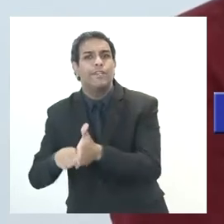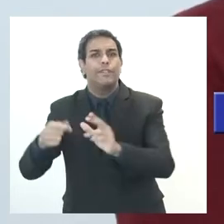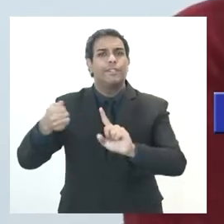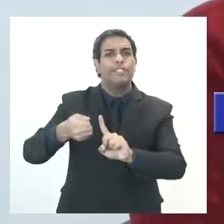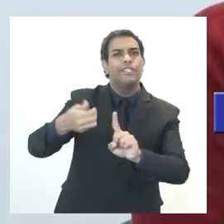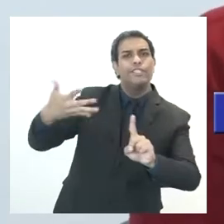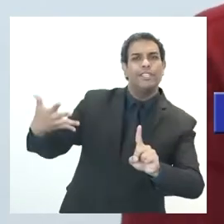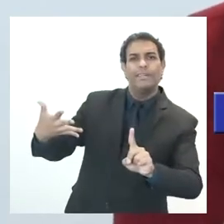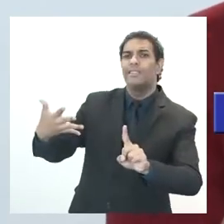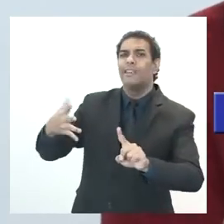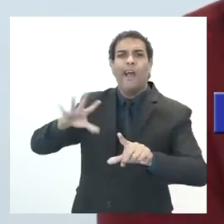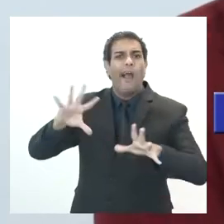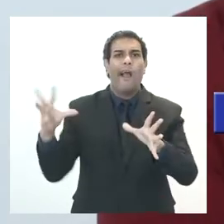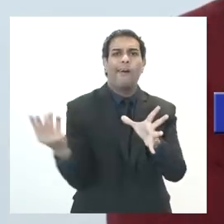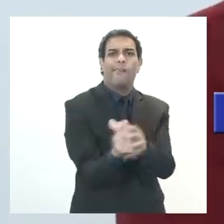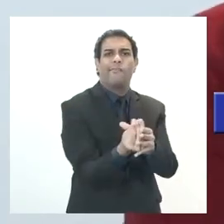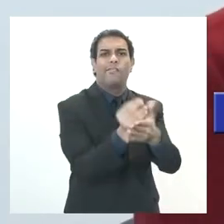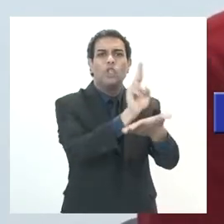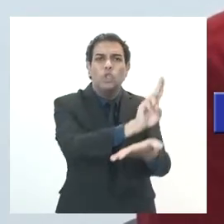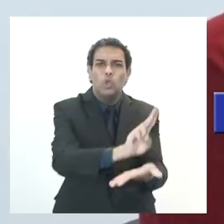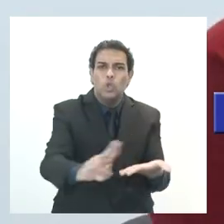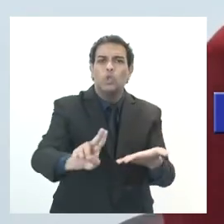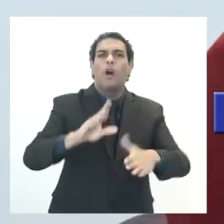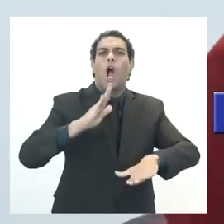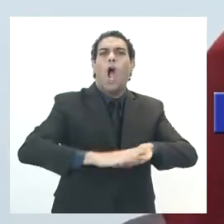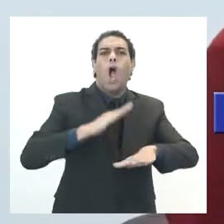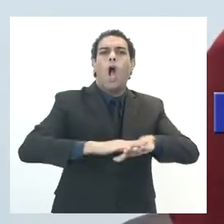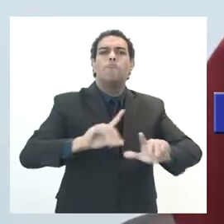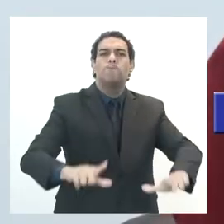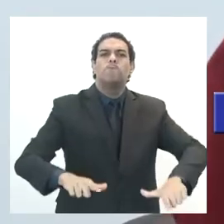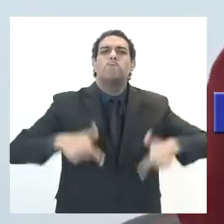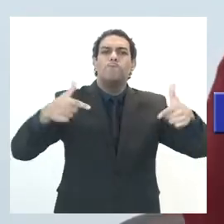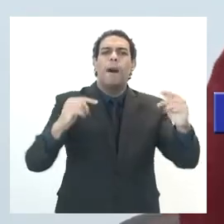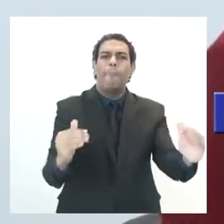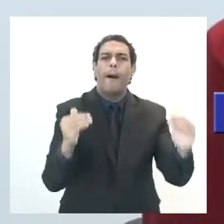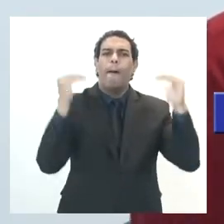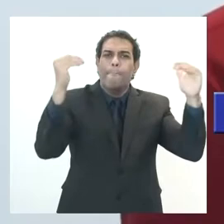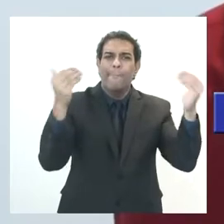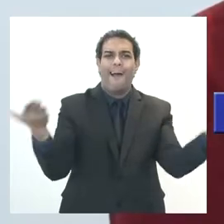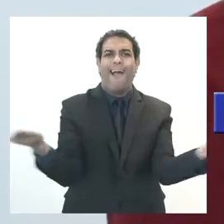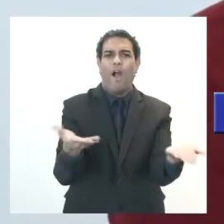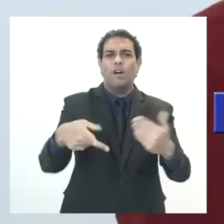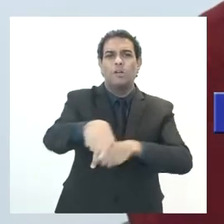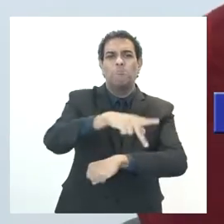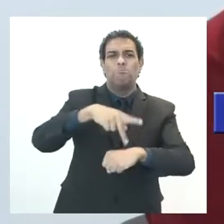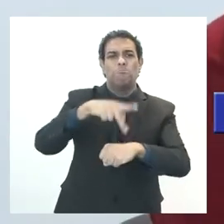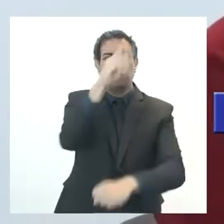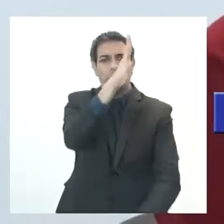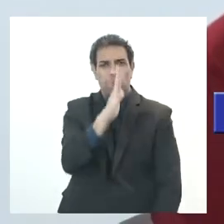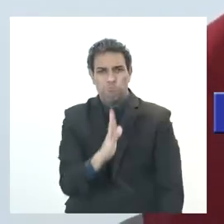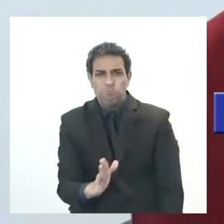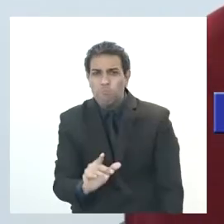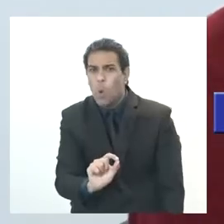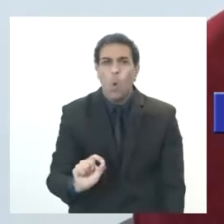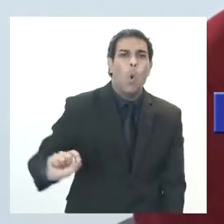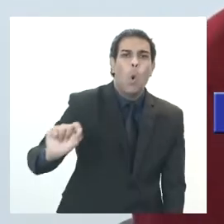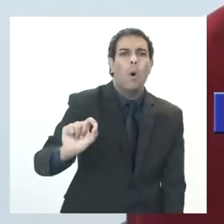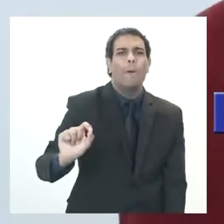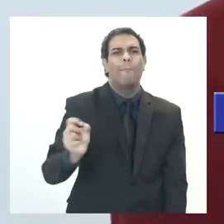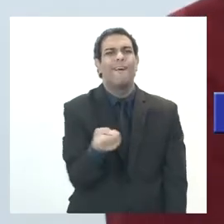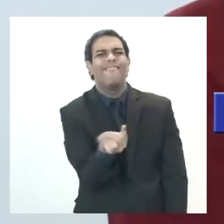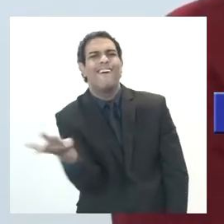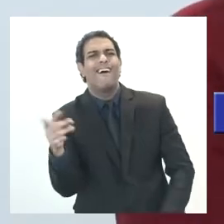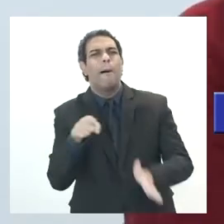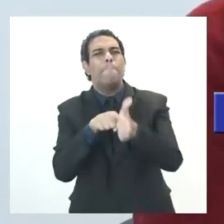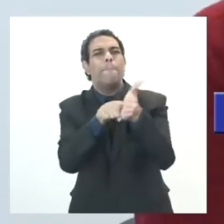que são fundamentais para uma outra autonomia e Soberania de um país a gente vê o ponto que as pesquisas são